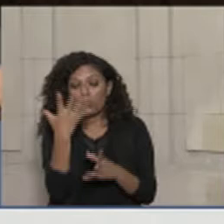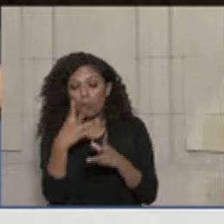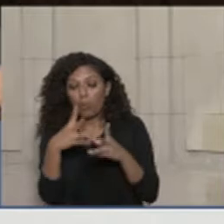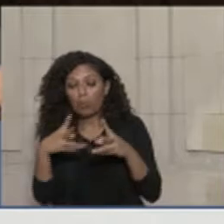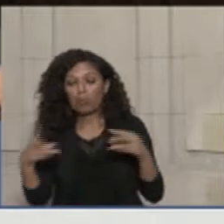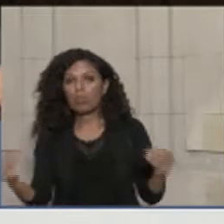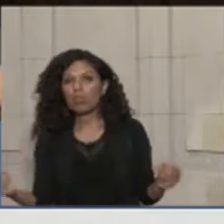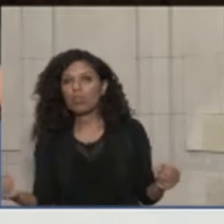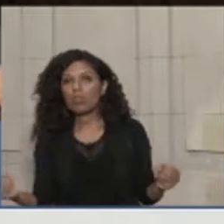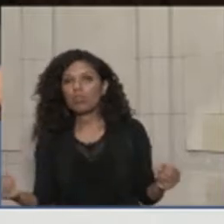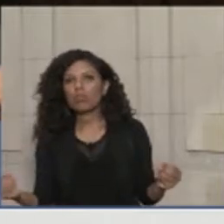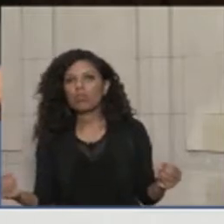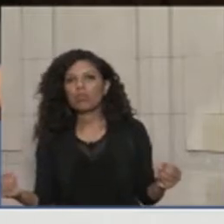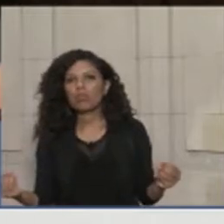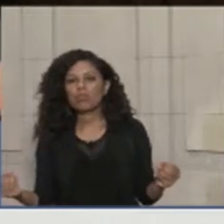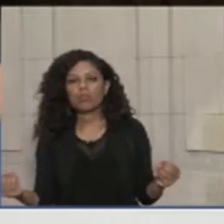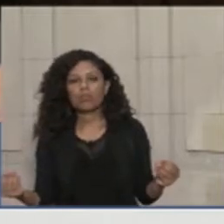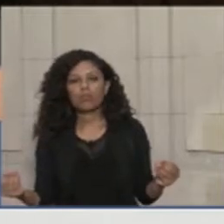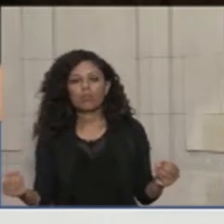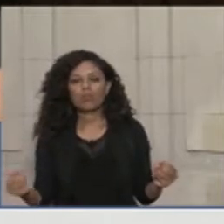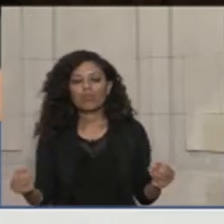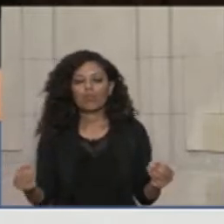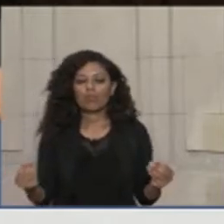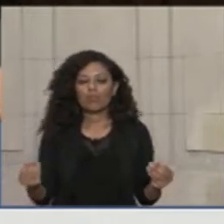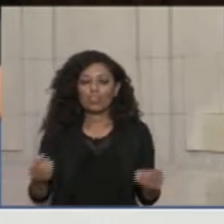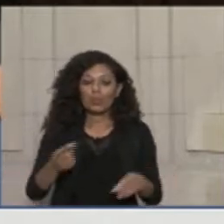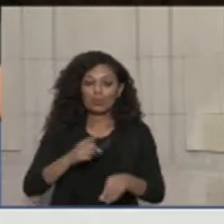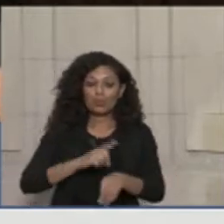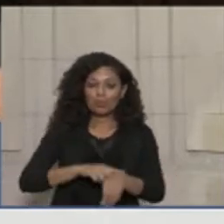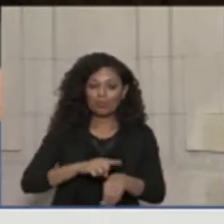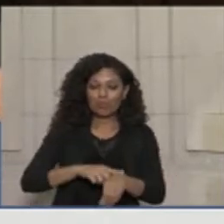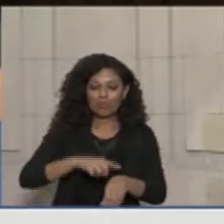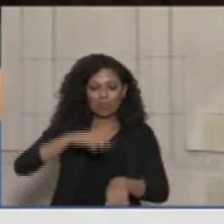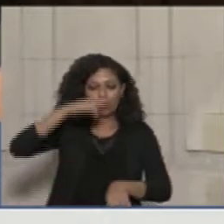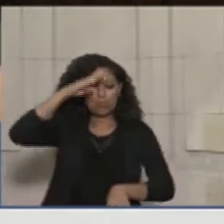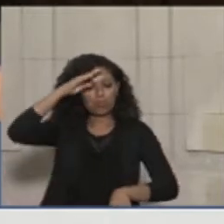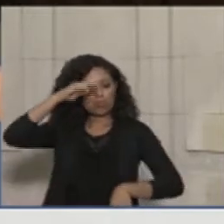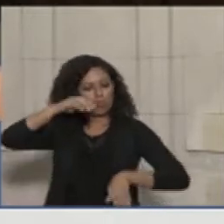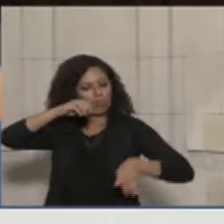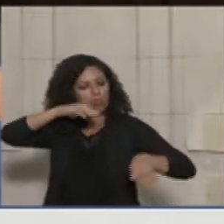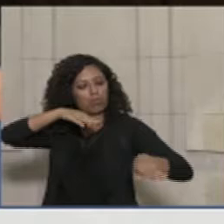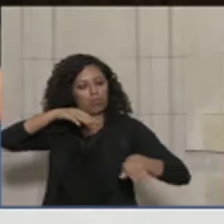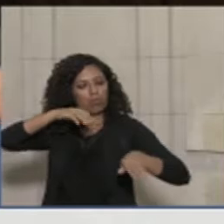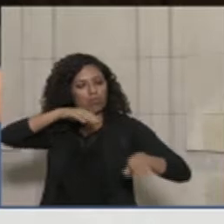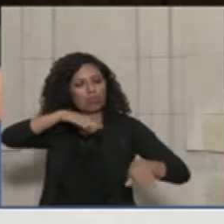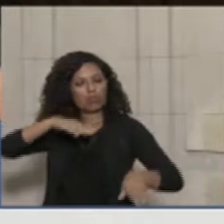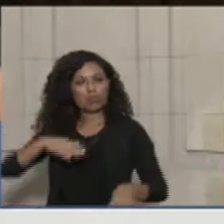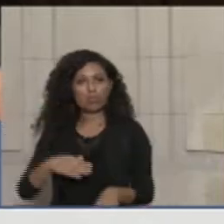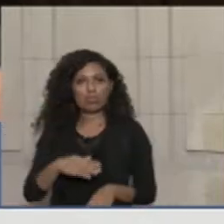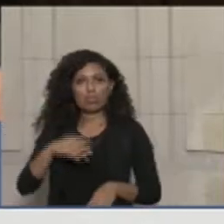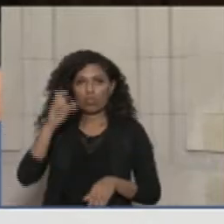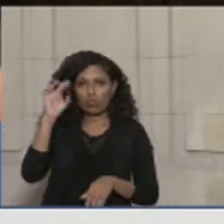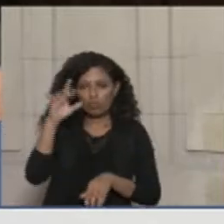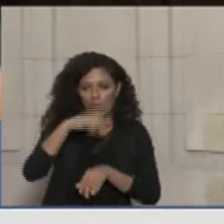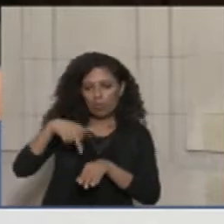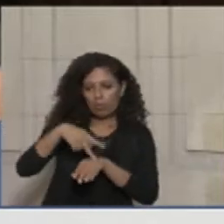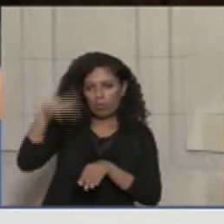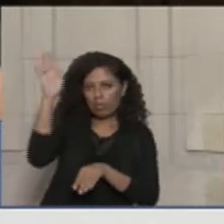desaparecimentos. Uma ditadura que se abateu não só no Brasil, como na América